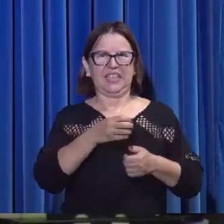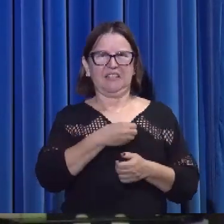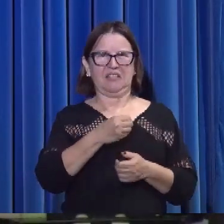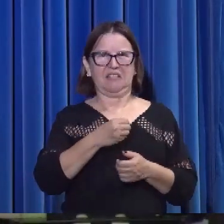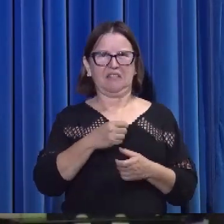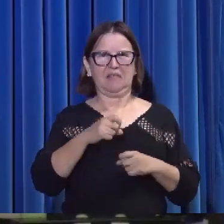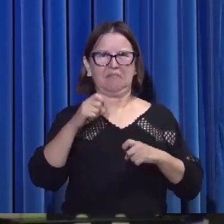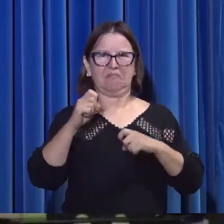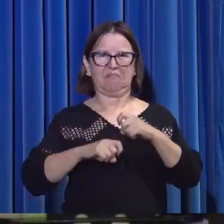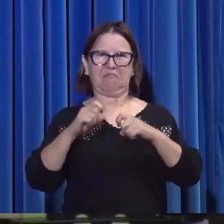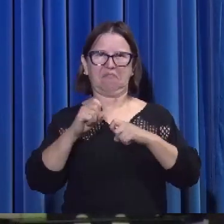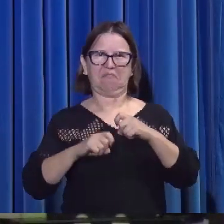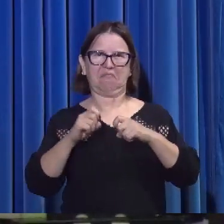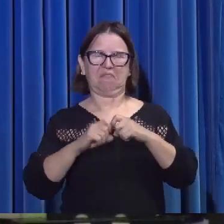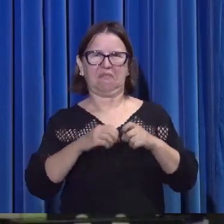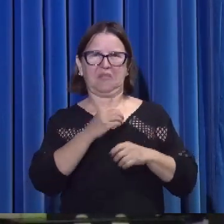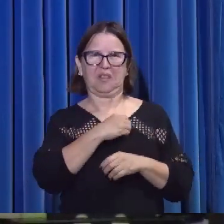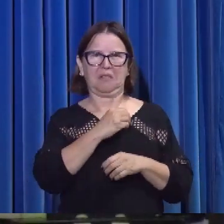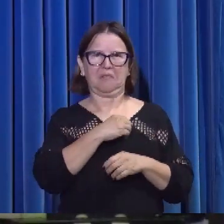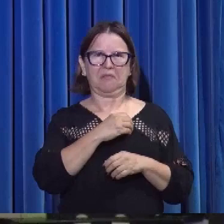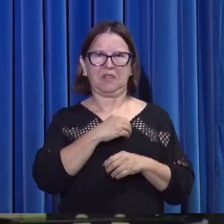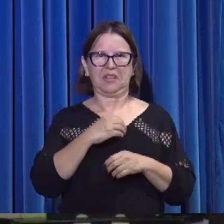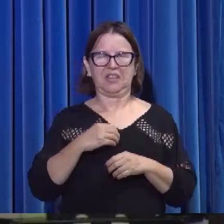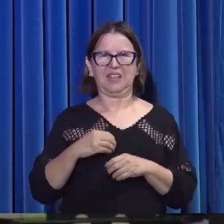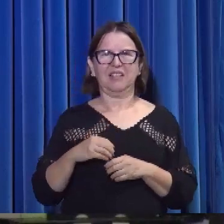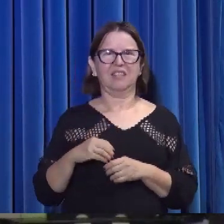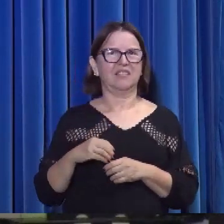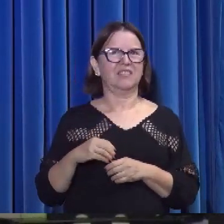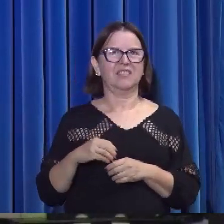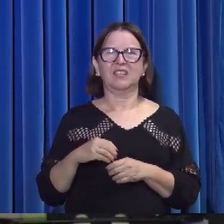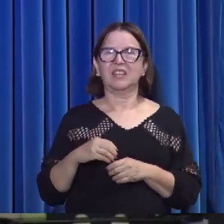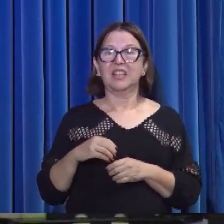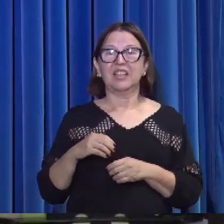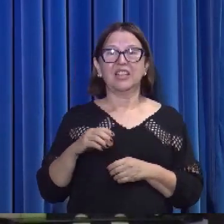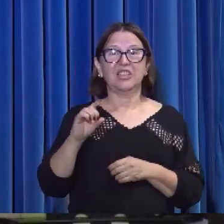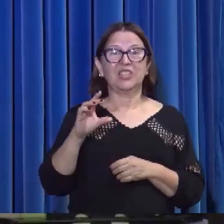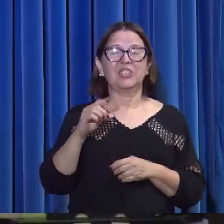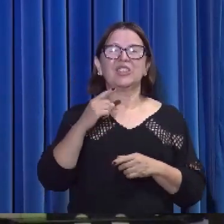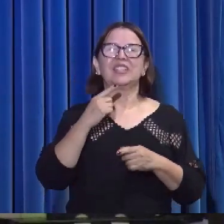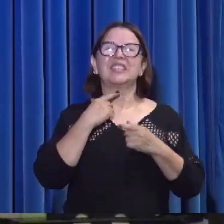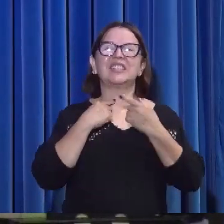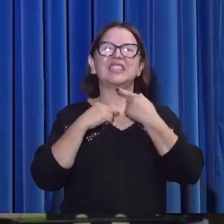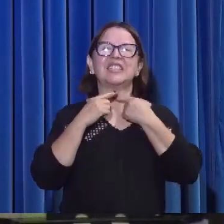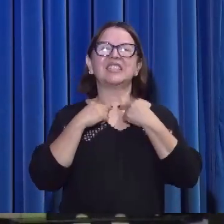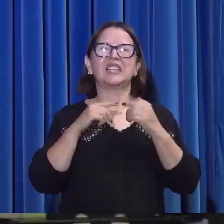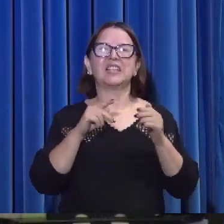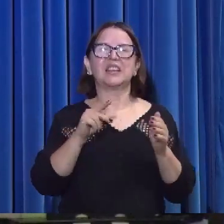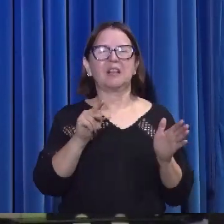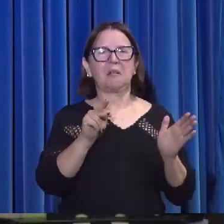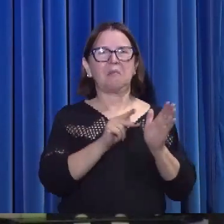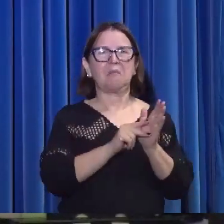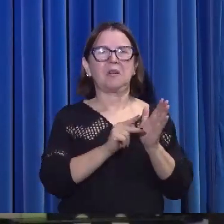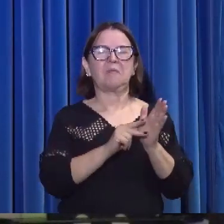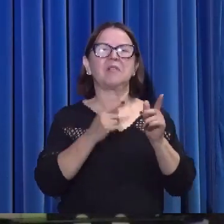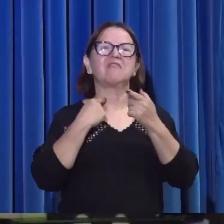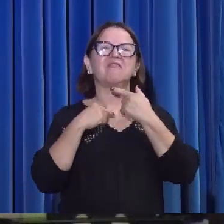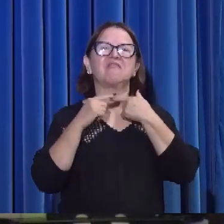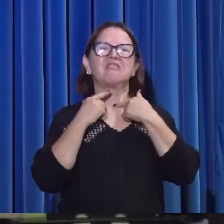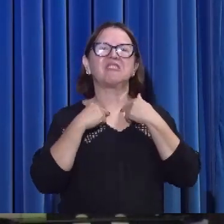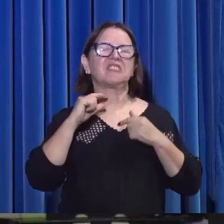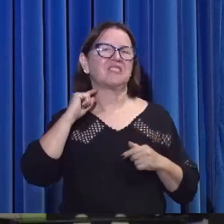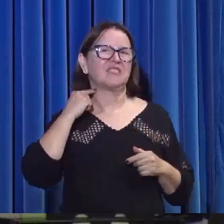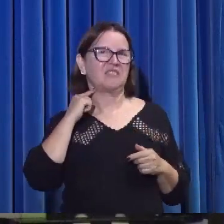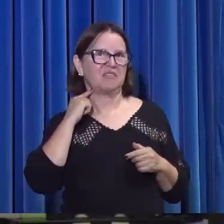não pode desejar nada, a não ser a satisfação da sua própria luxúria. O céu não é lugar para esse tipo de